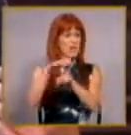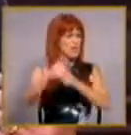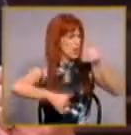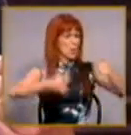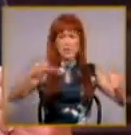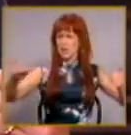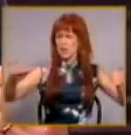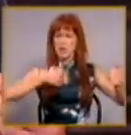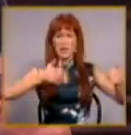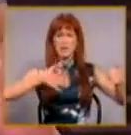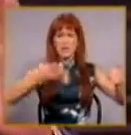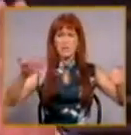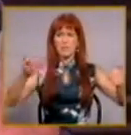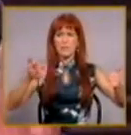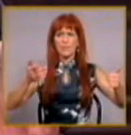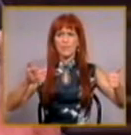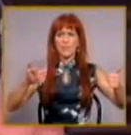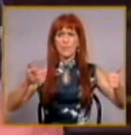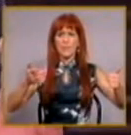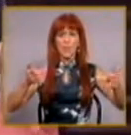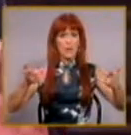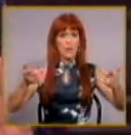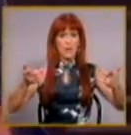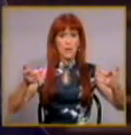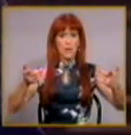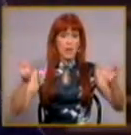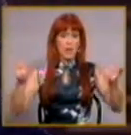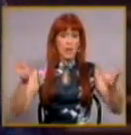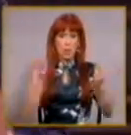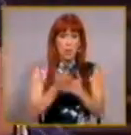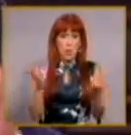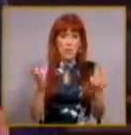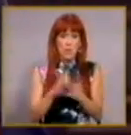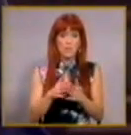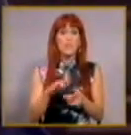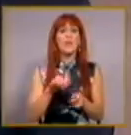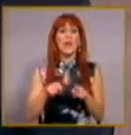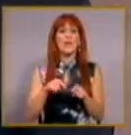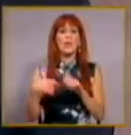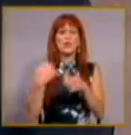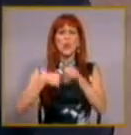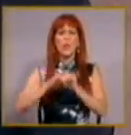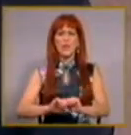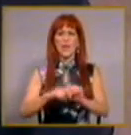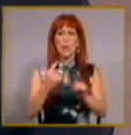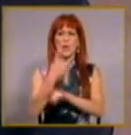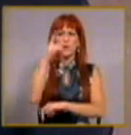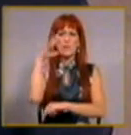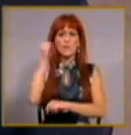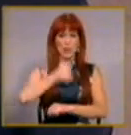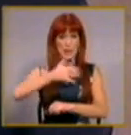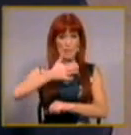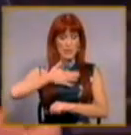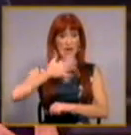concorrência dessas mesmas empresas no mercado. Não teria benefício. E não é só isso. O que está aqui a ser escondido é uma coisa simples. Os